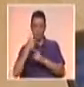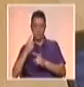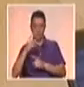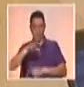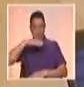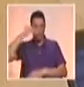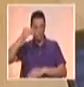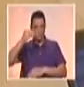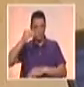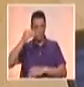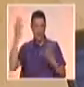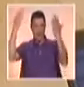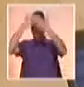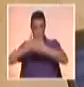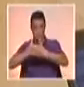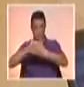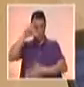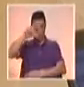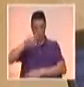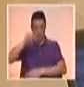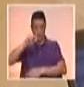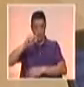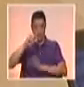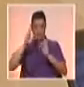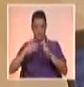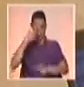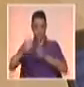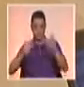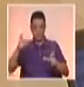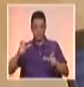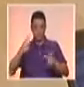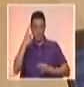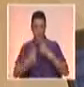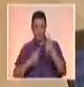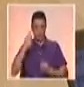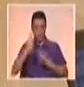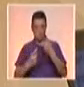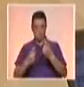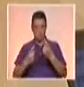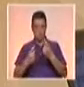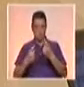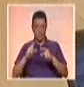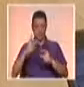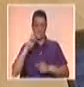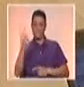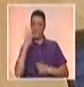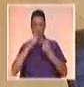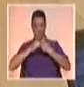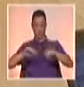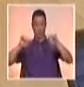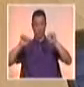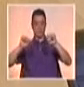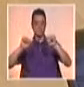adulto, no ensino noturno. Enfim, que são pessoas já, algumas delas já, enfim, com uma vida autónoma completamente